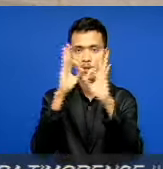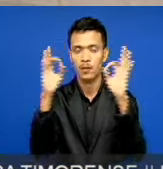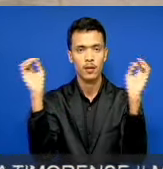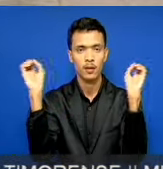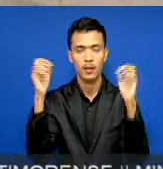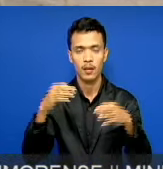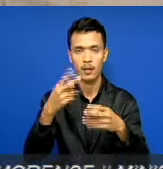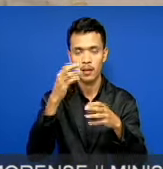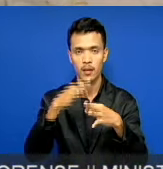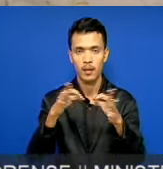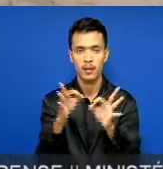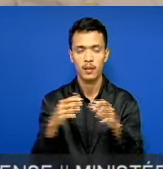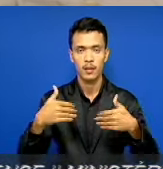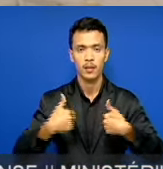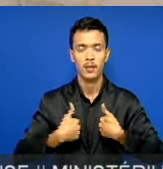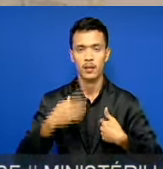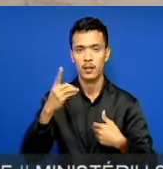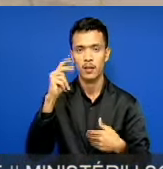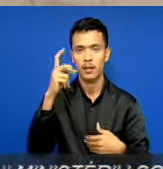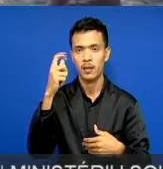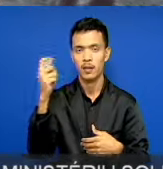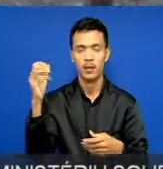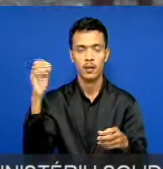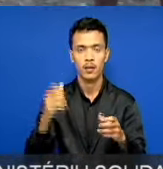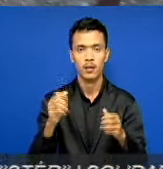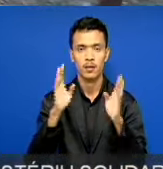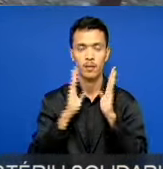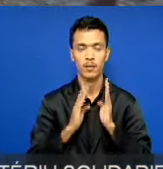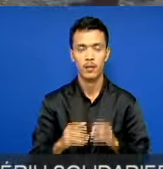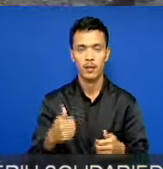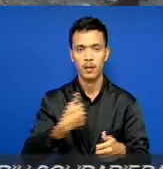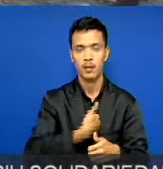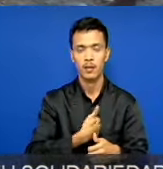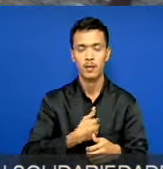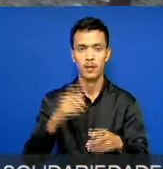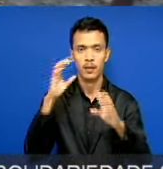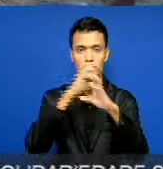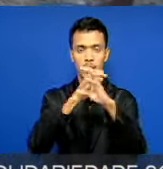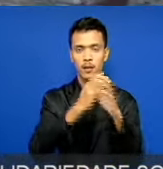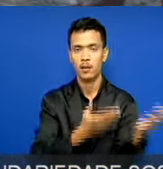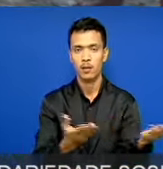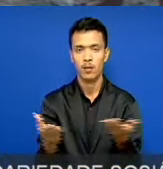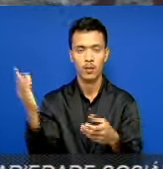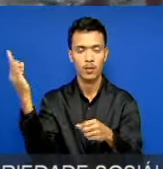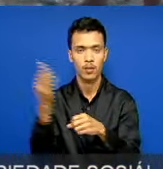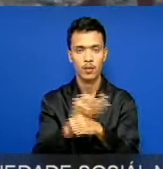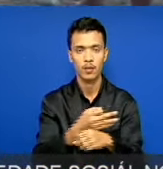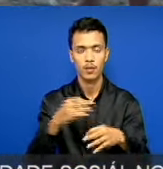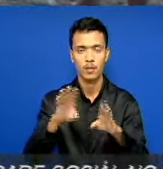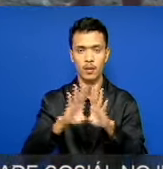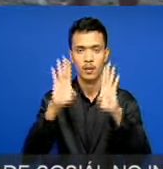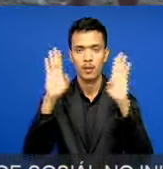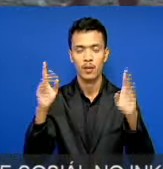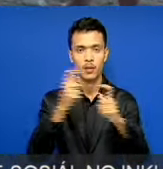bahala inspeção e a DNTT. Mas benaim ba carreta loride documento bativo fali. Ni argumenta. Tu regra normal.